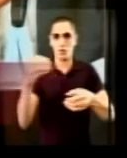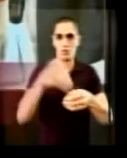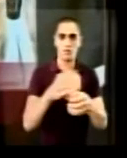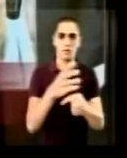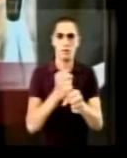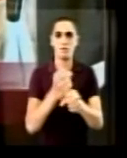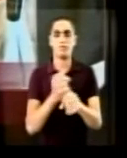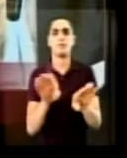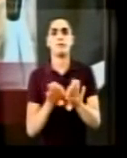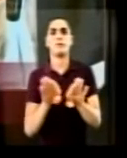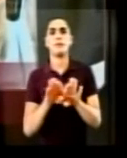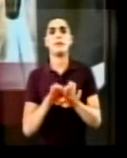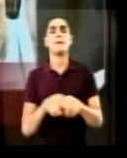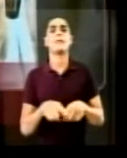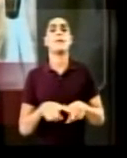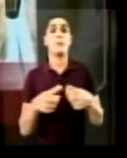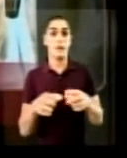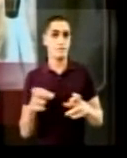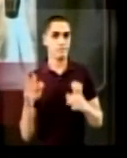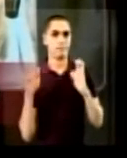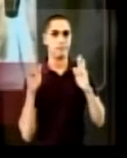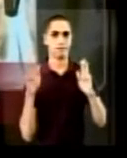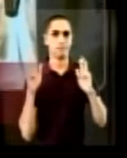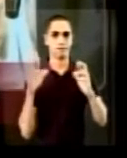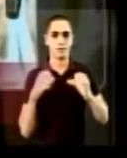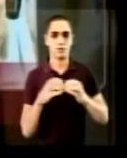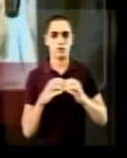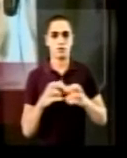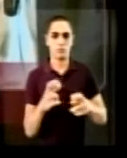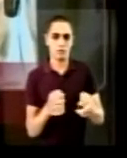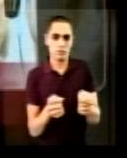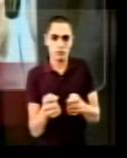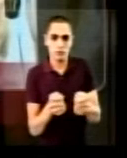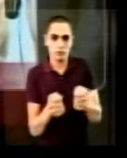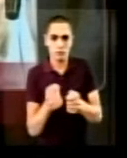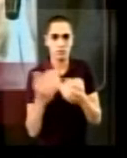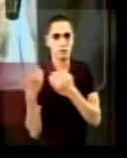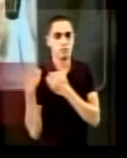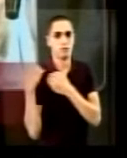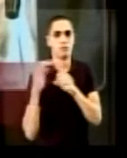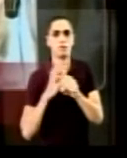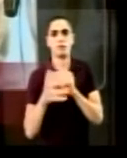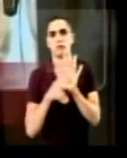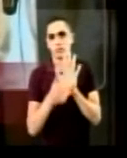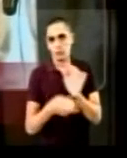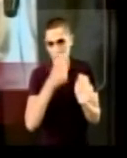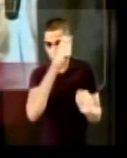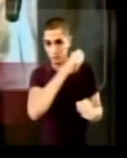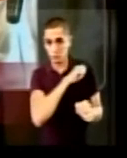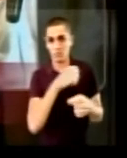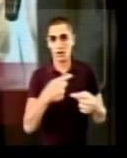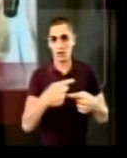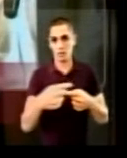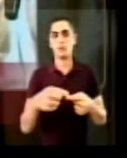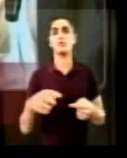Então, provavelmente a expectativa do comitê é que também nesta semana haja